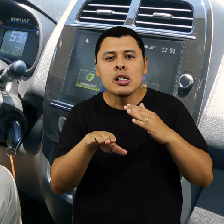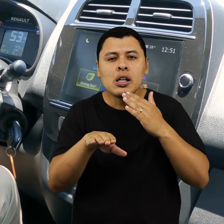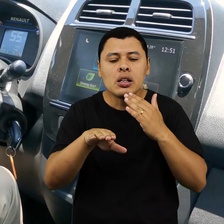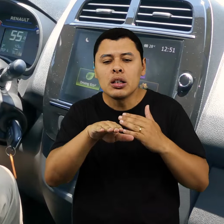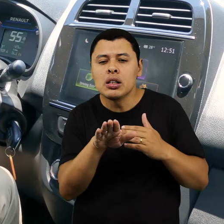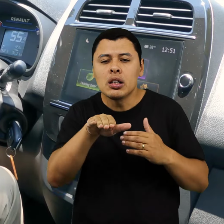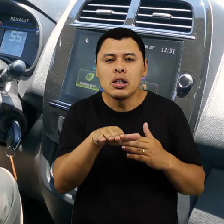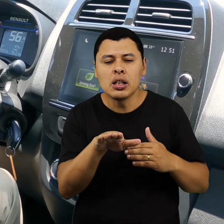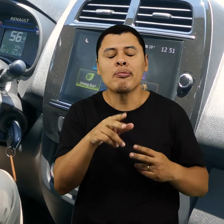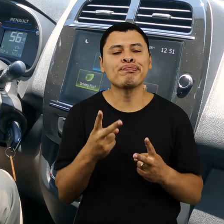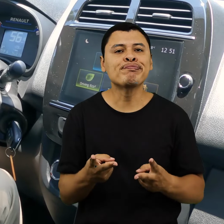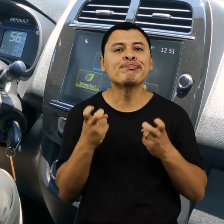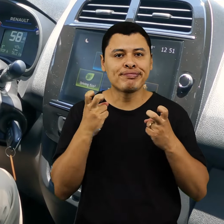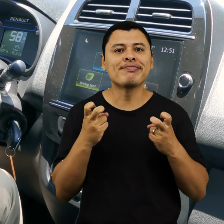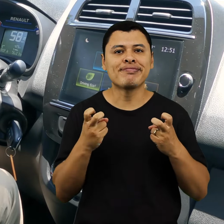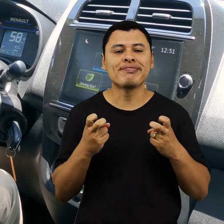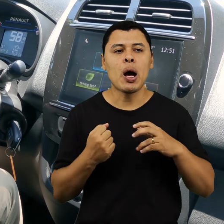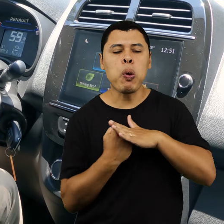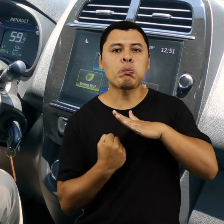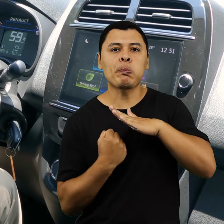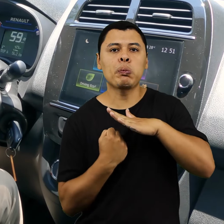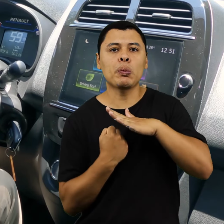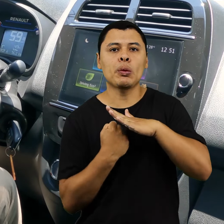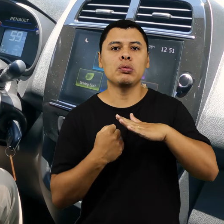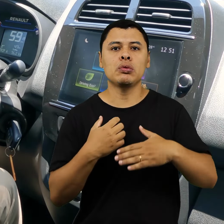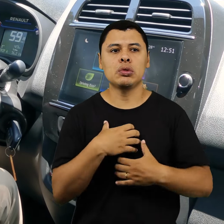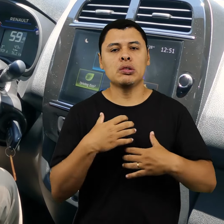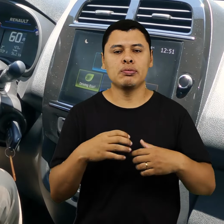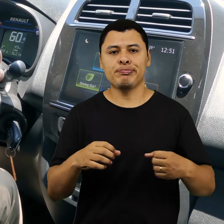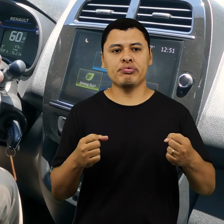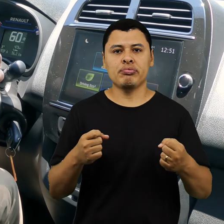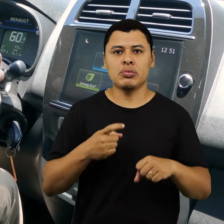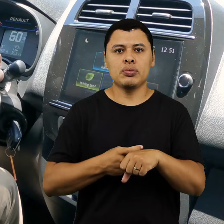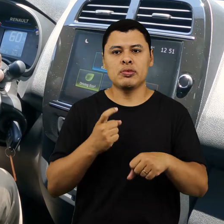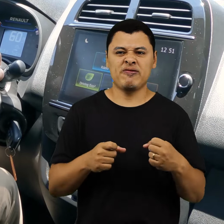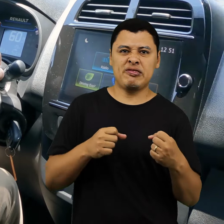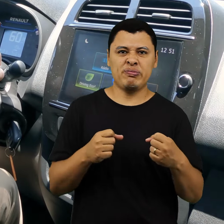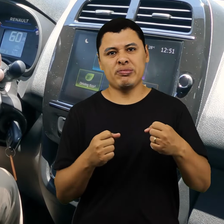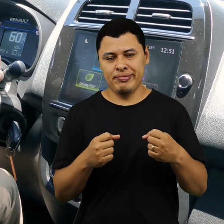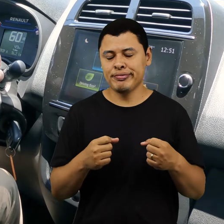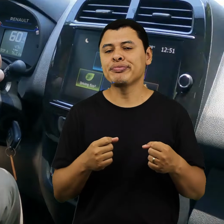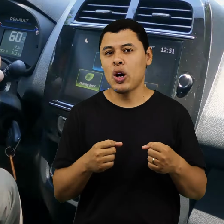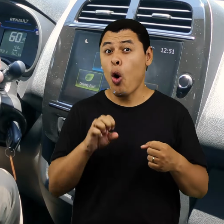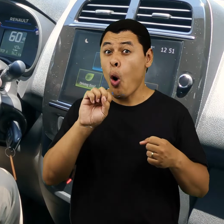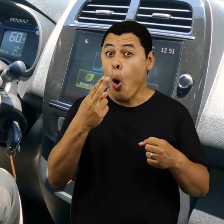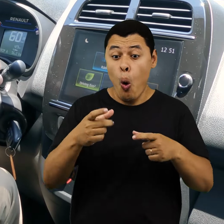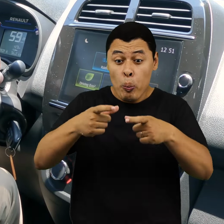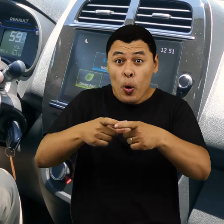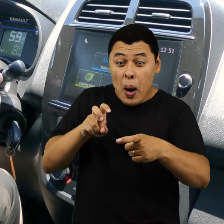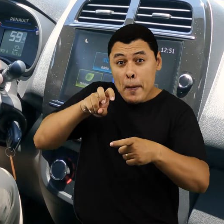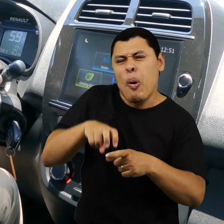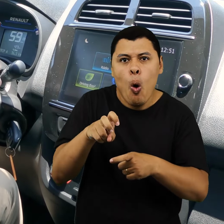moderadamente acidentado, você já vai sentir que ele absorve um pouquinho mais firme, um pouco mais duro, né? E se você pegar um buraco, alguma coisa mais